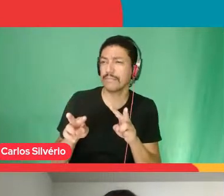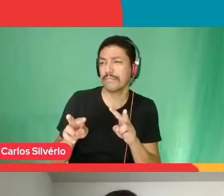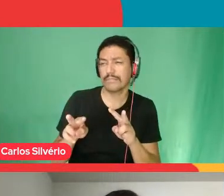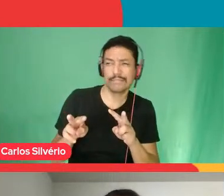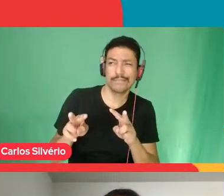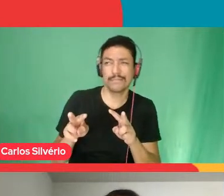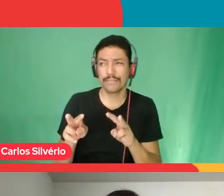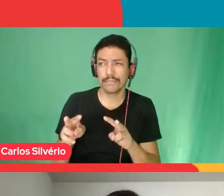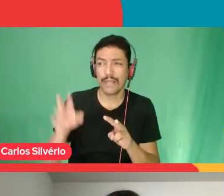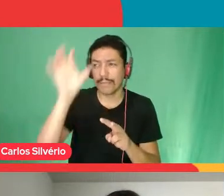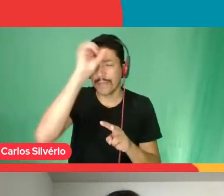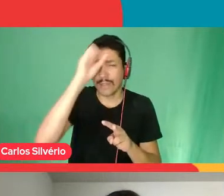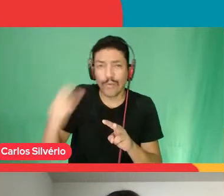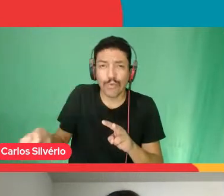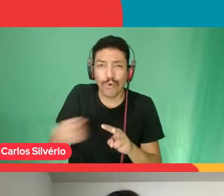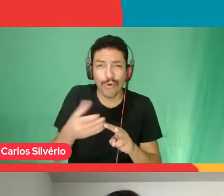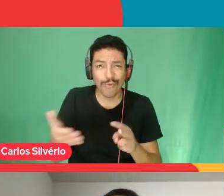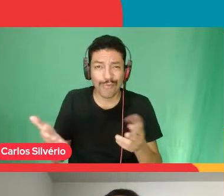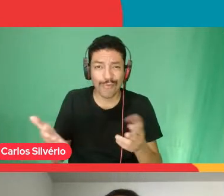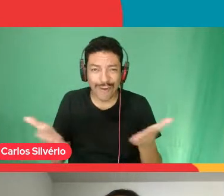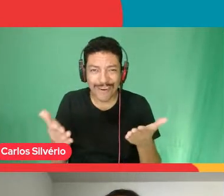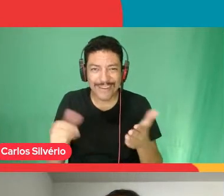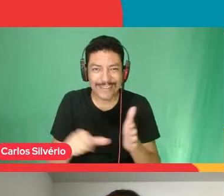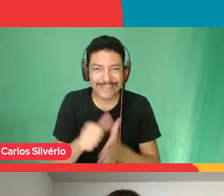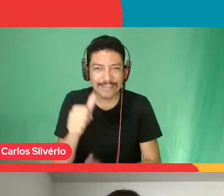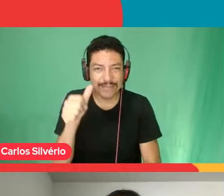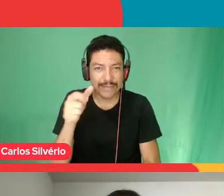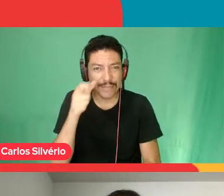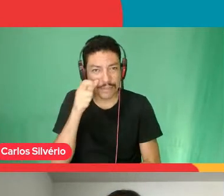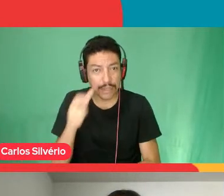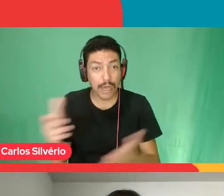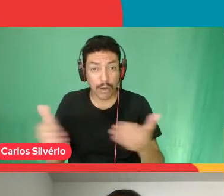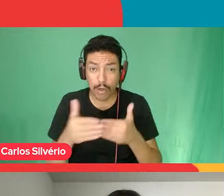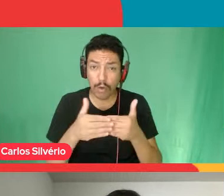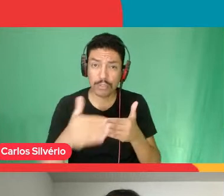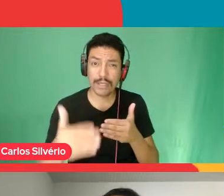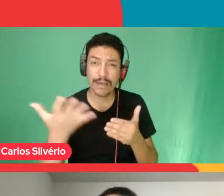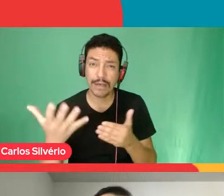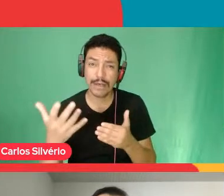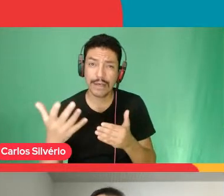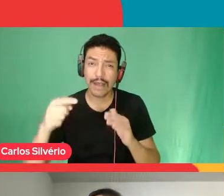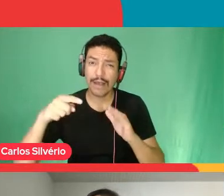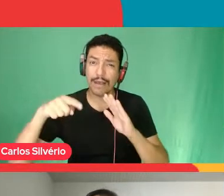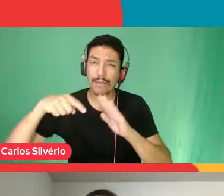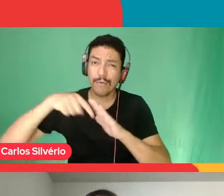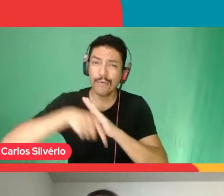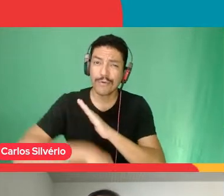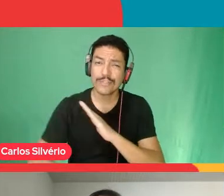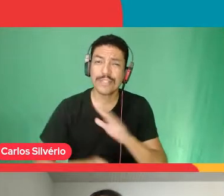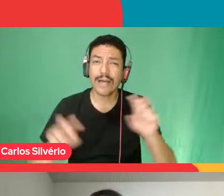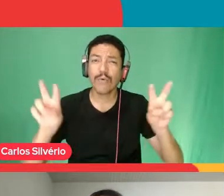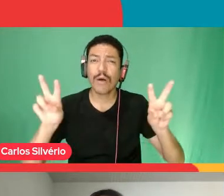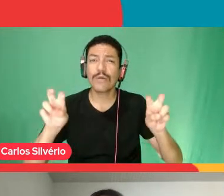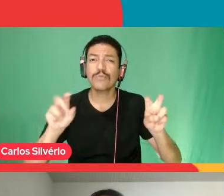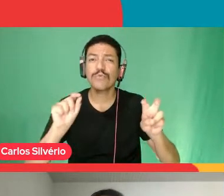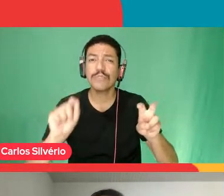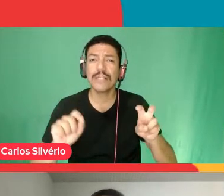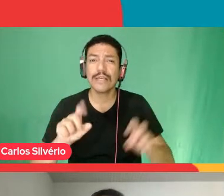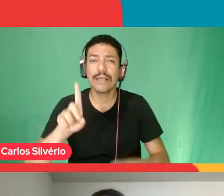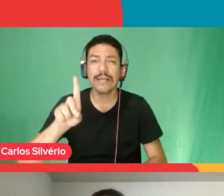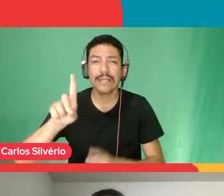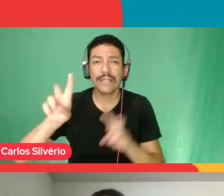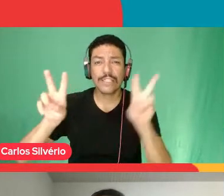vocês, inclusive nessa mesa. Mas para a gente dar continuidade, eu queria entrar um pouquinho no assunto sobre dignidade,